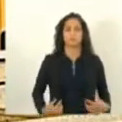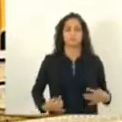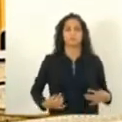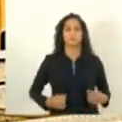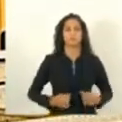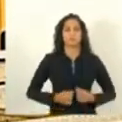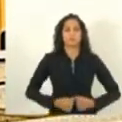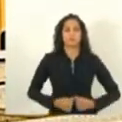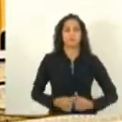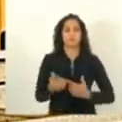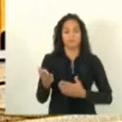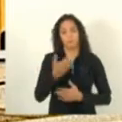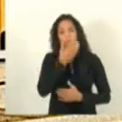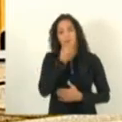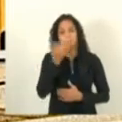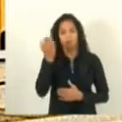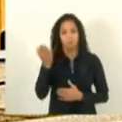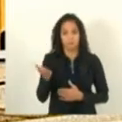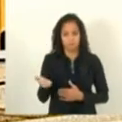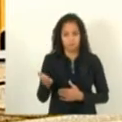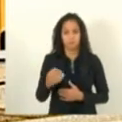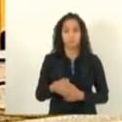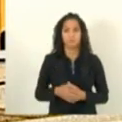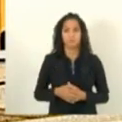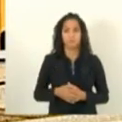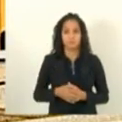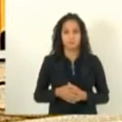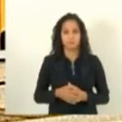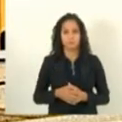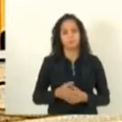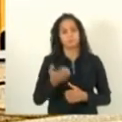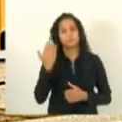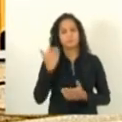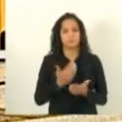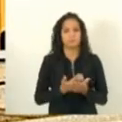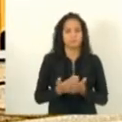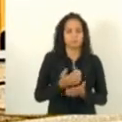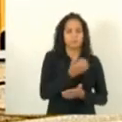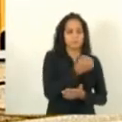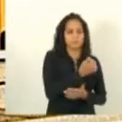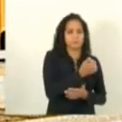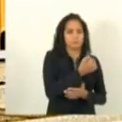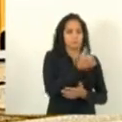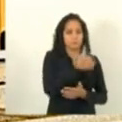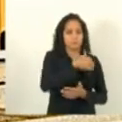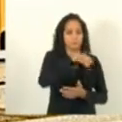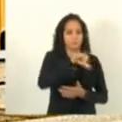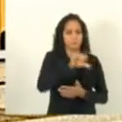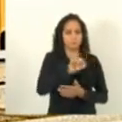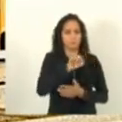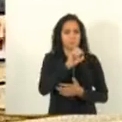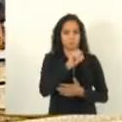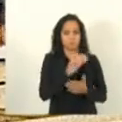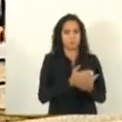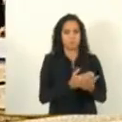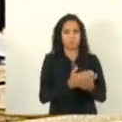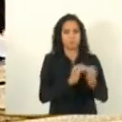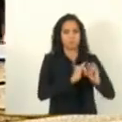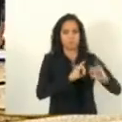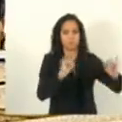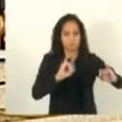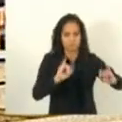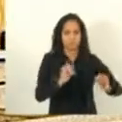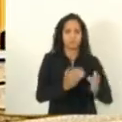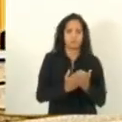Senhor Fernando Manhães aproximou-se da publicidade no início de 1980, quando trabalhou como